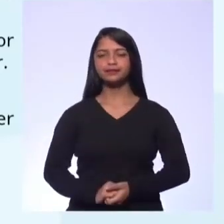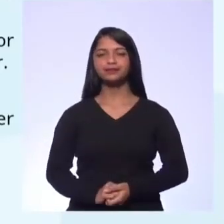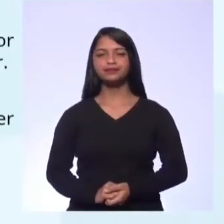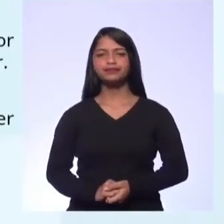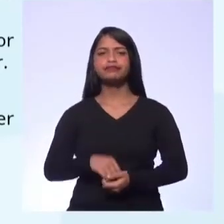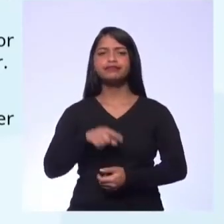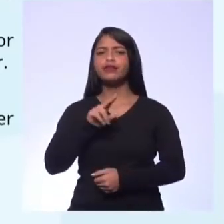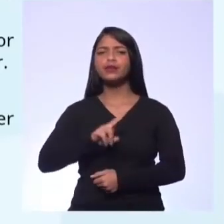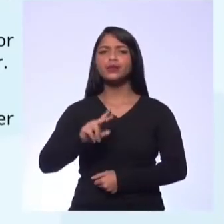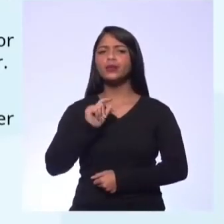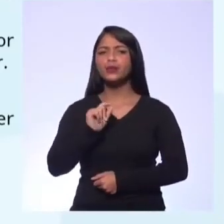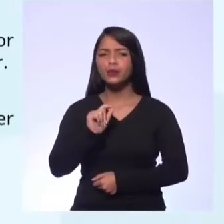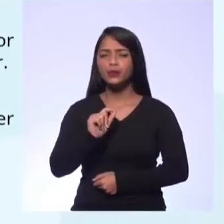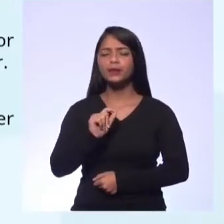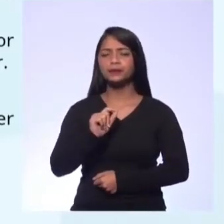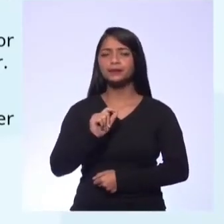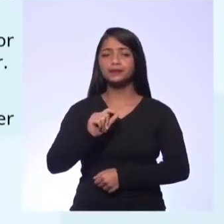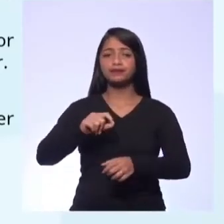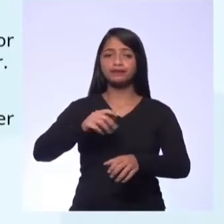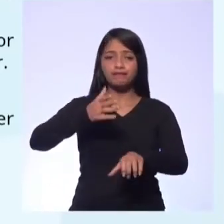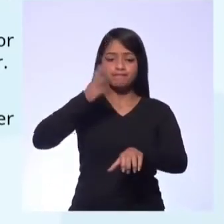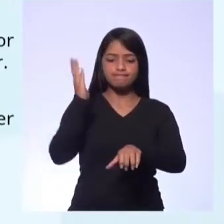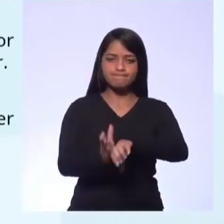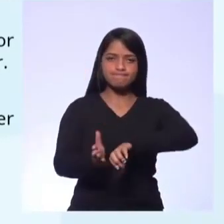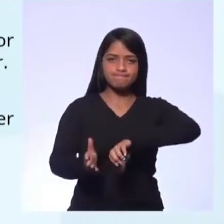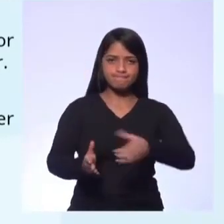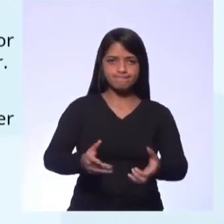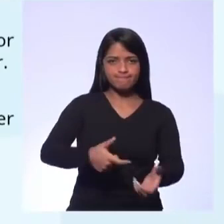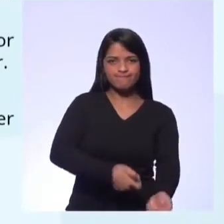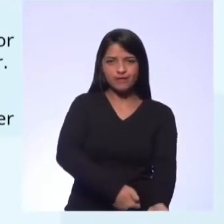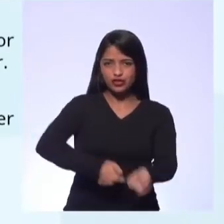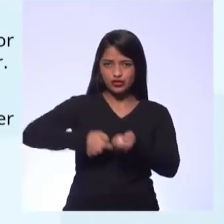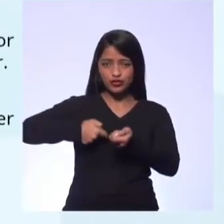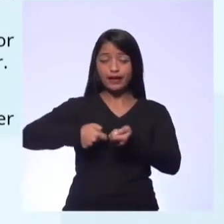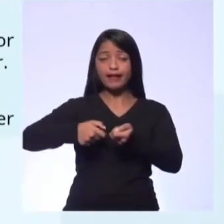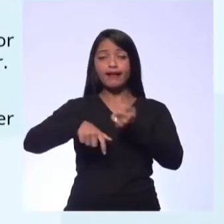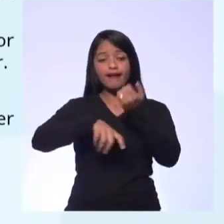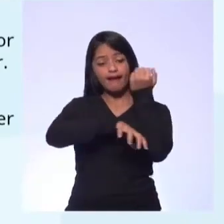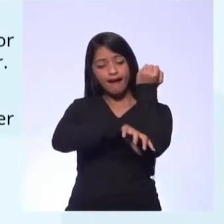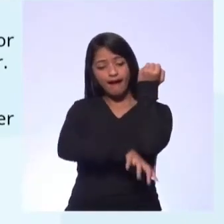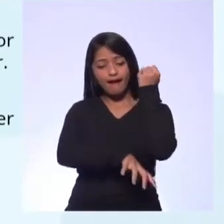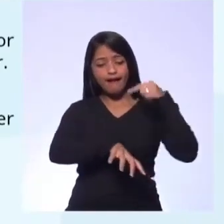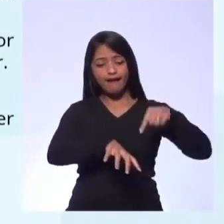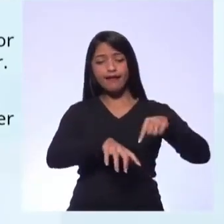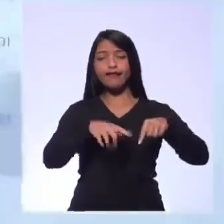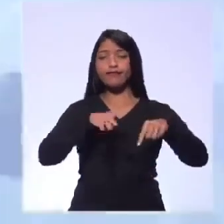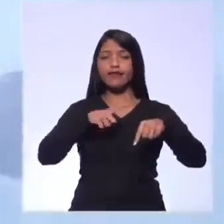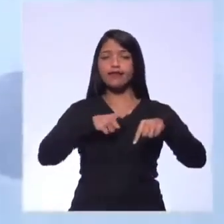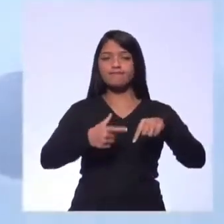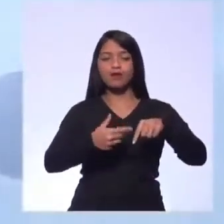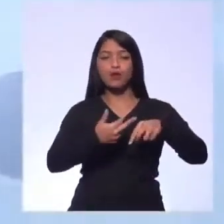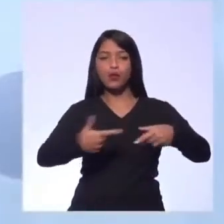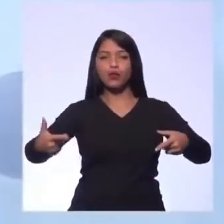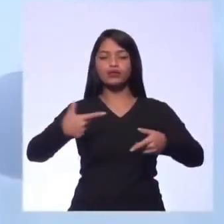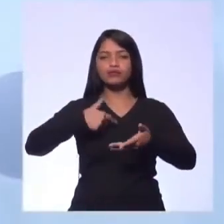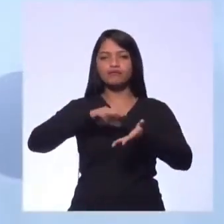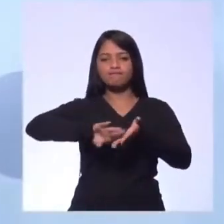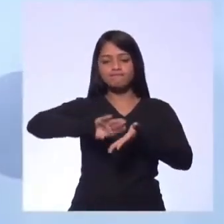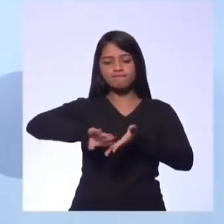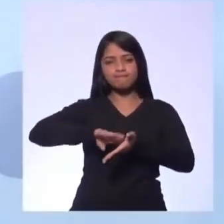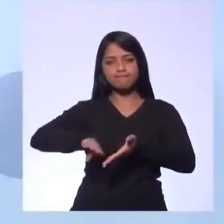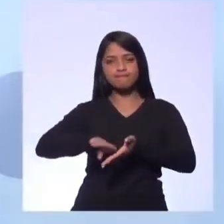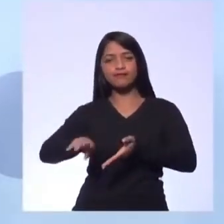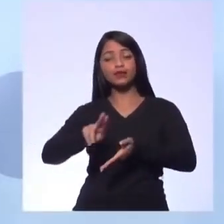com amido extraído da raiz da mandioca. Tá. Lembrando que a tapioca, existe a palavra tapioca em inglês, só